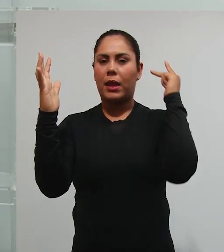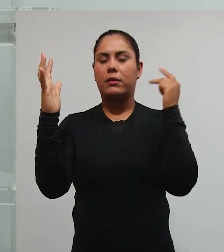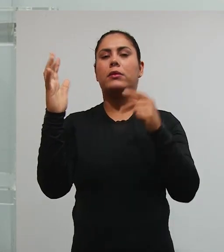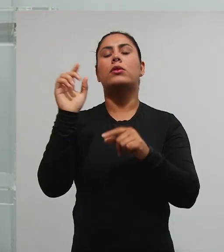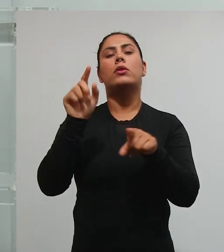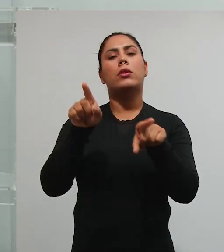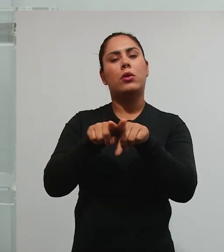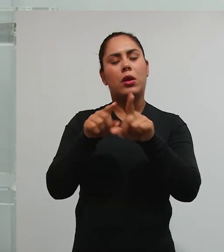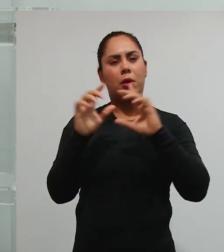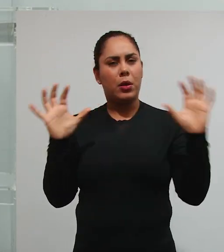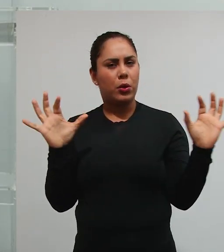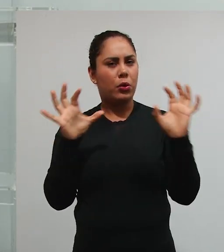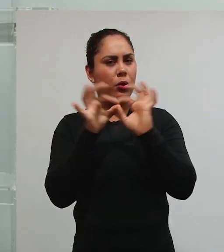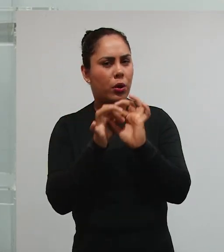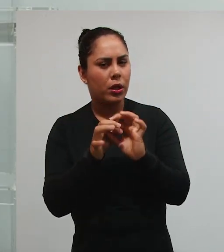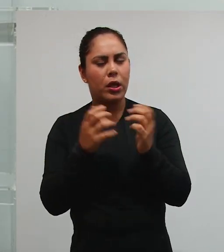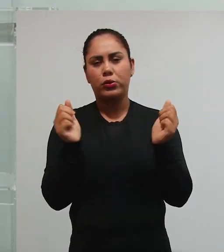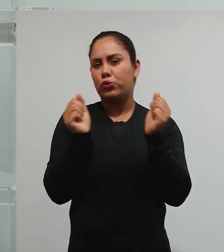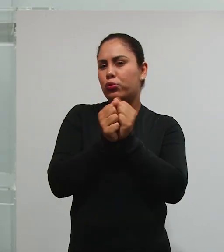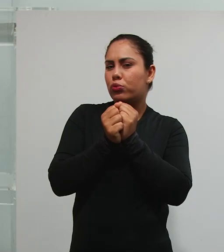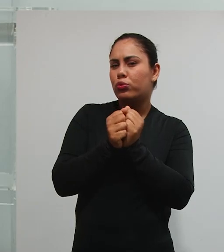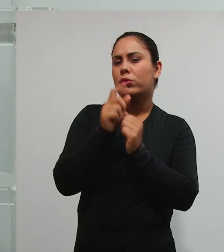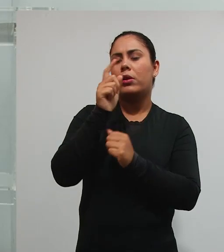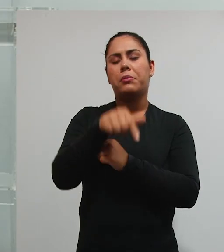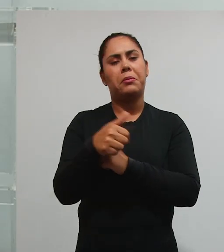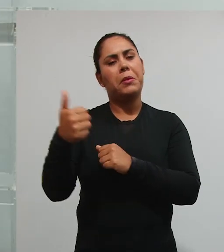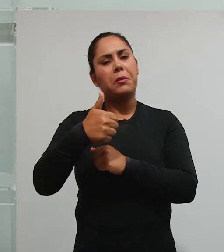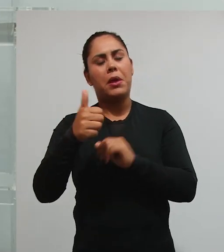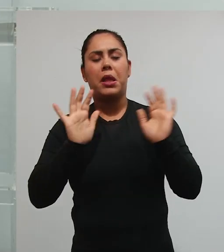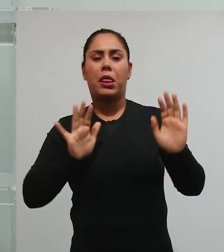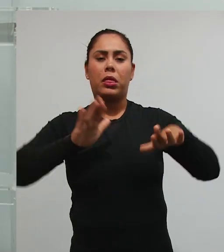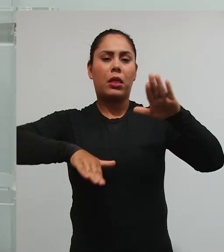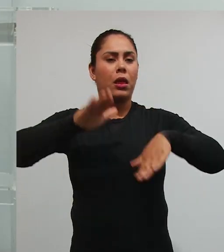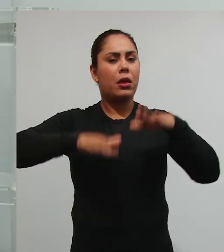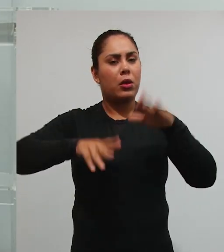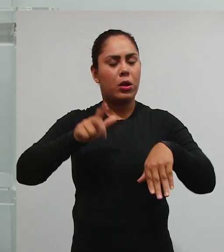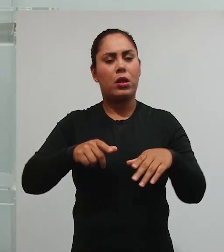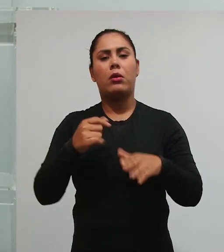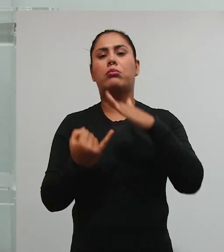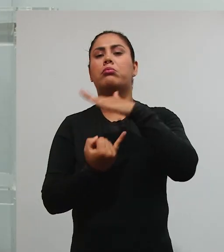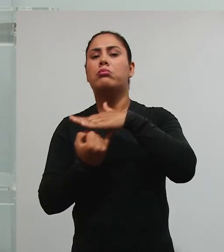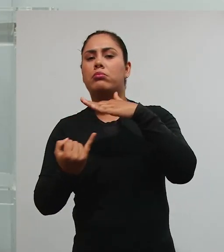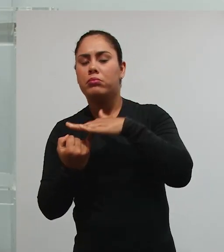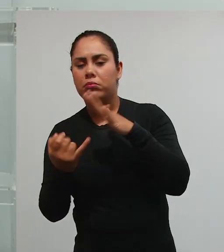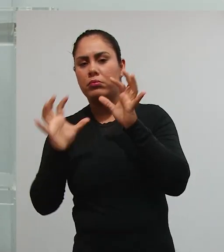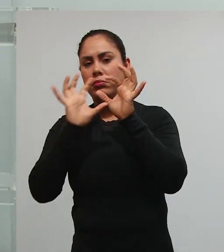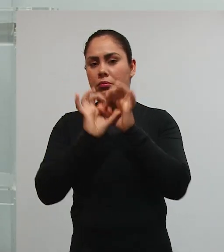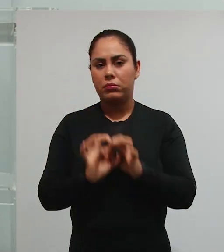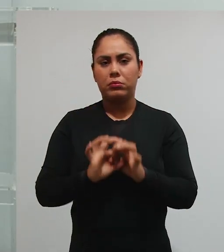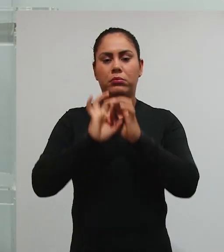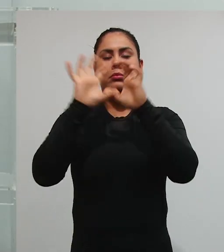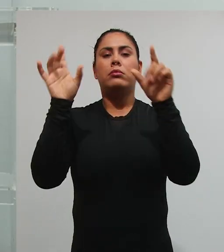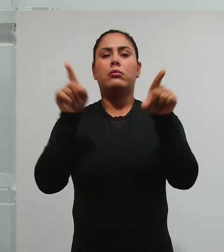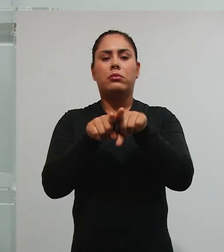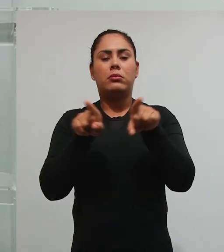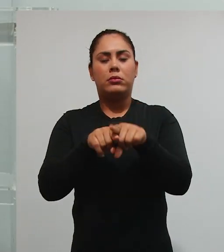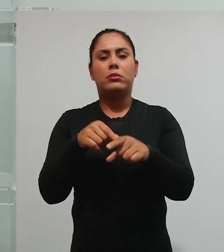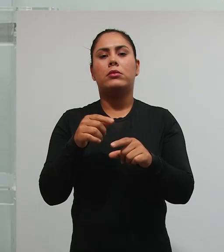práticas. Pode condensar as duas últimas, pode condensar as duas primeiras, aí vai depender da instituição, da